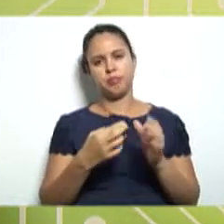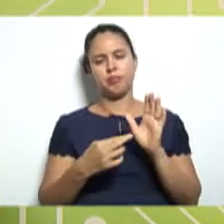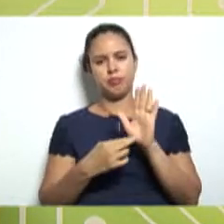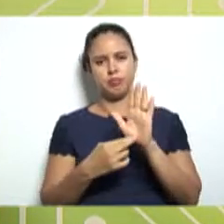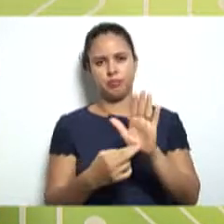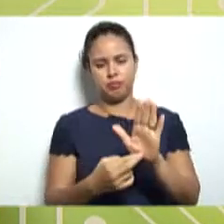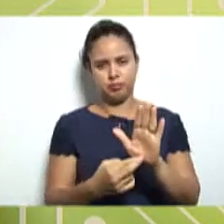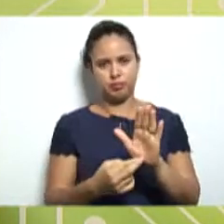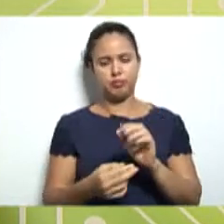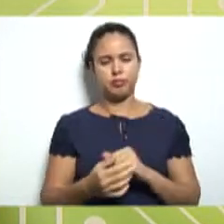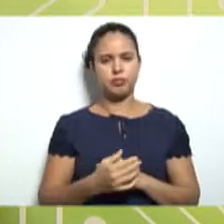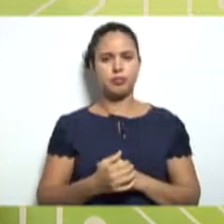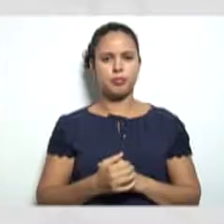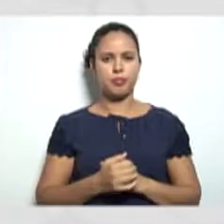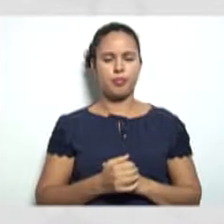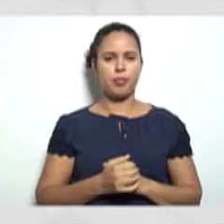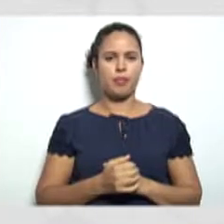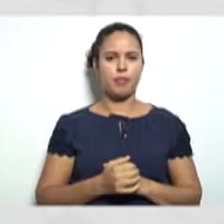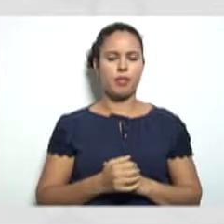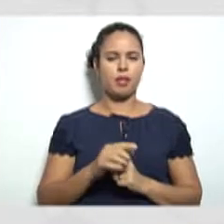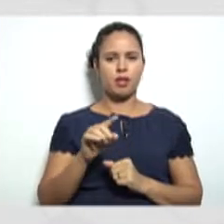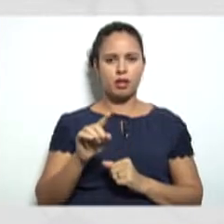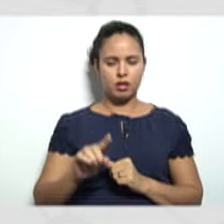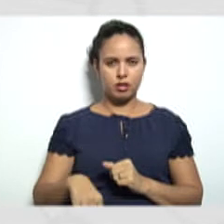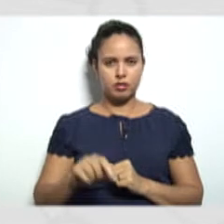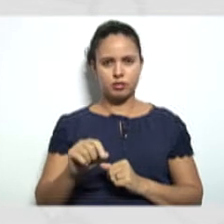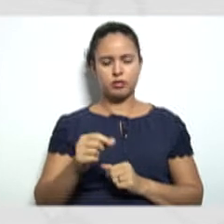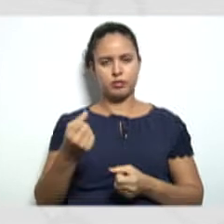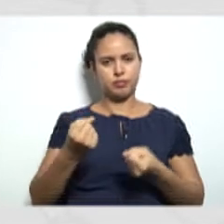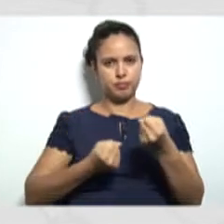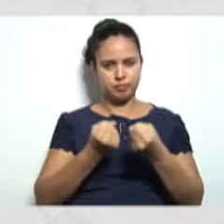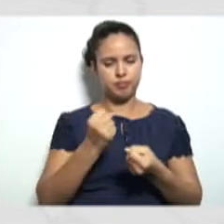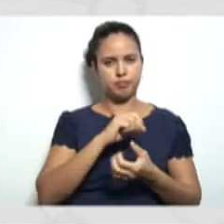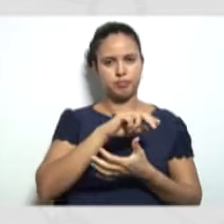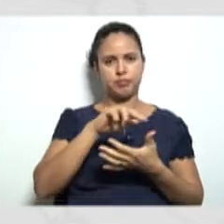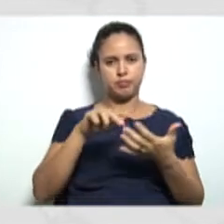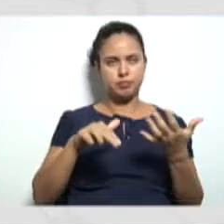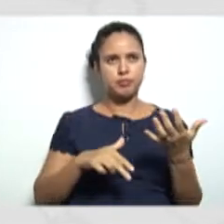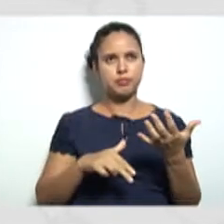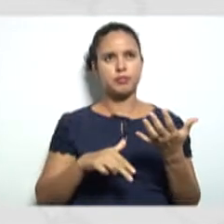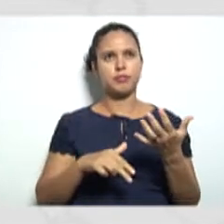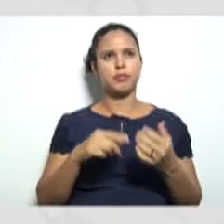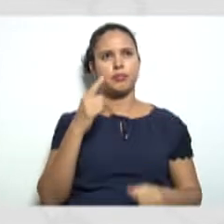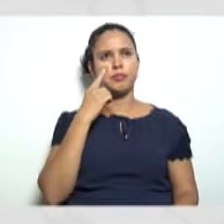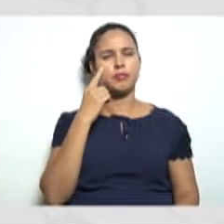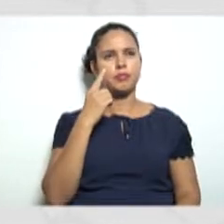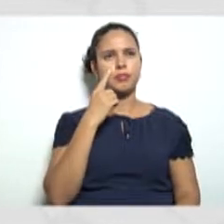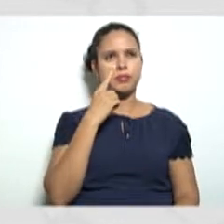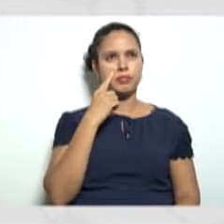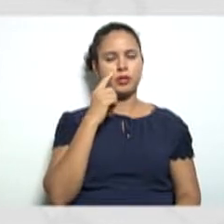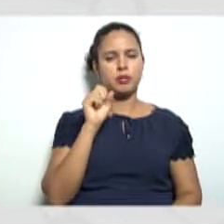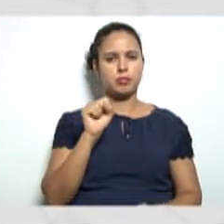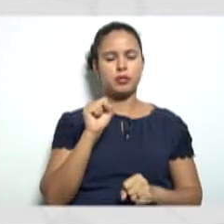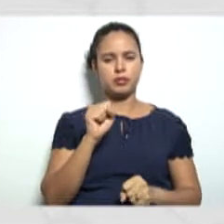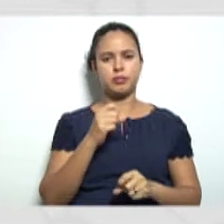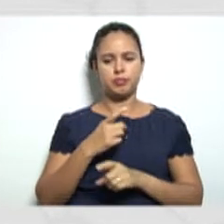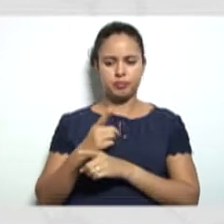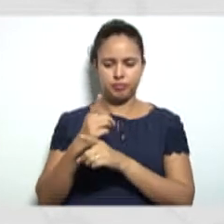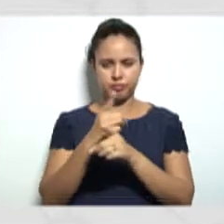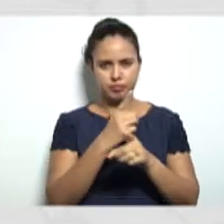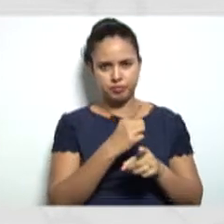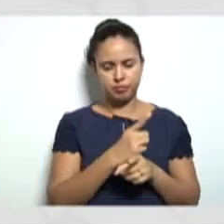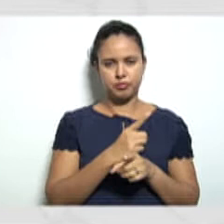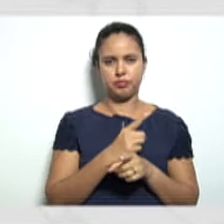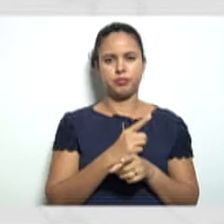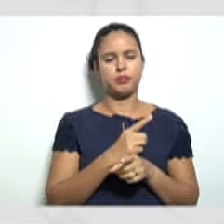trabalho. Vamos para esse ramo? É o ramo de transporte. O ramo de transporte, ele pode ser encontrado em várias modalidades,